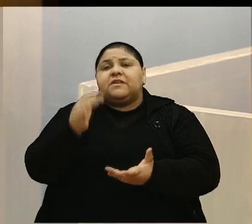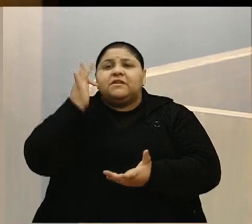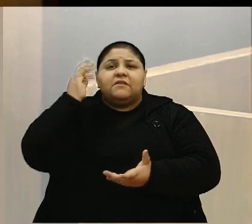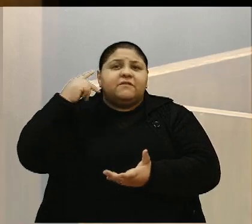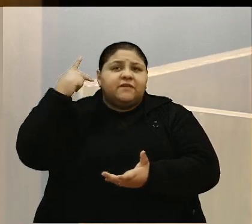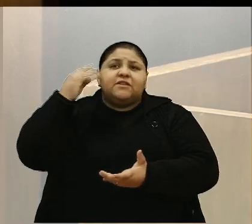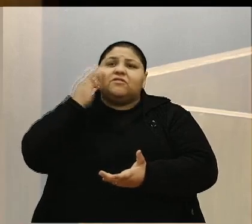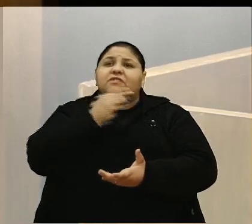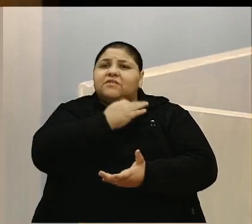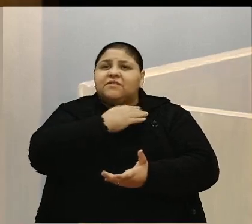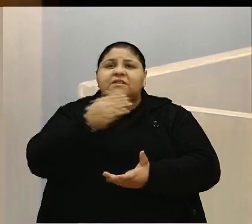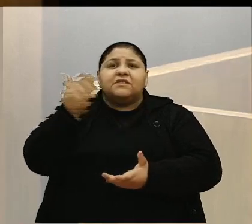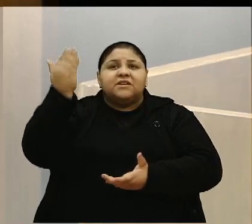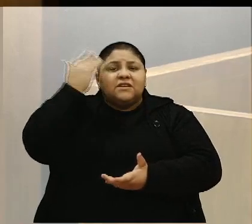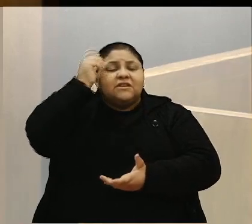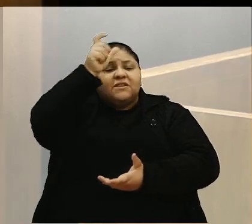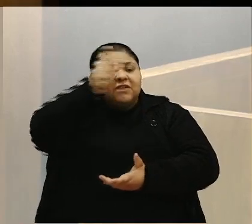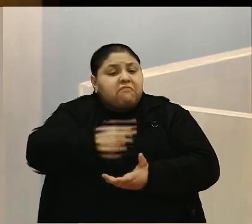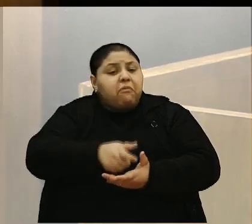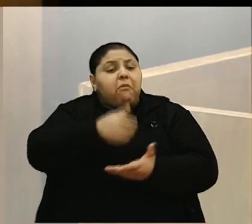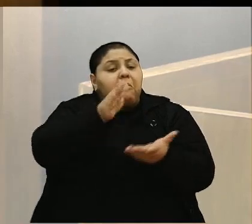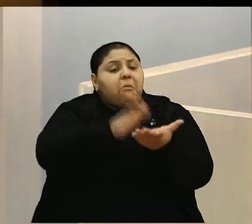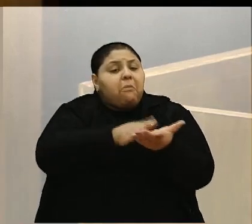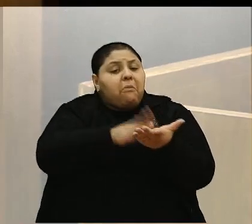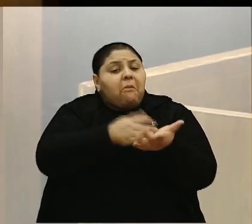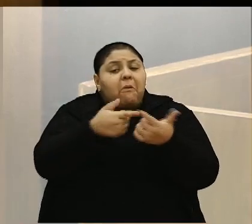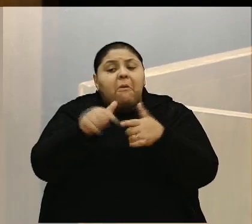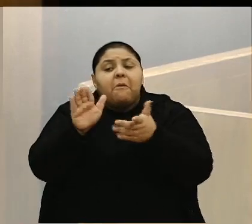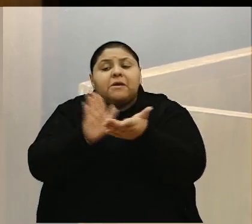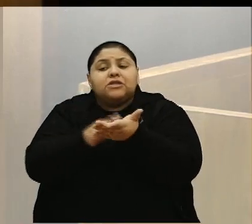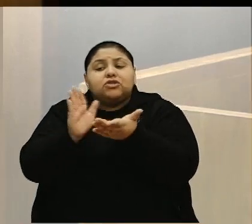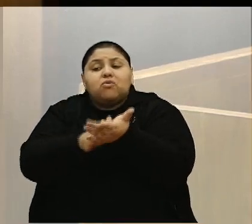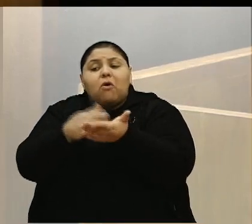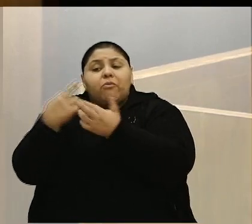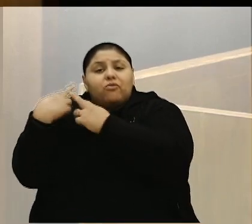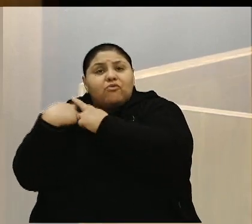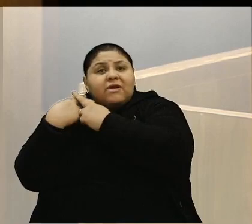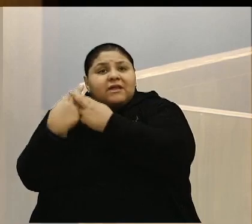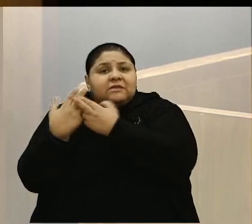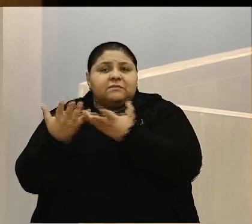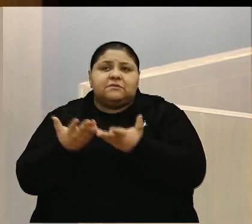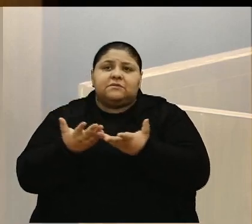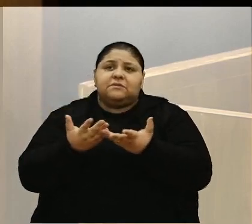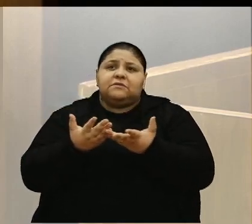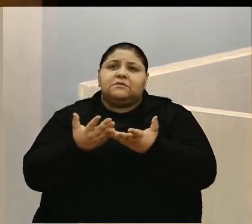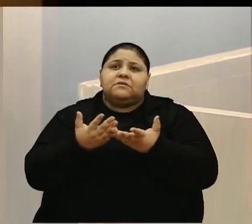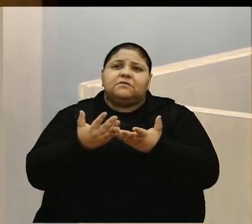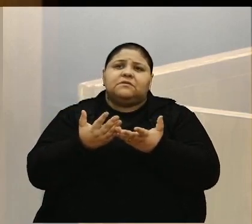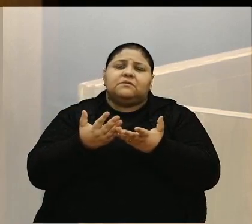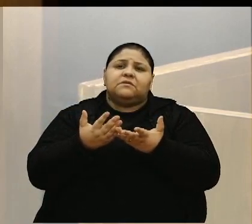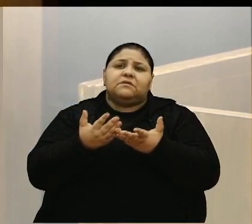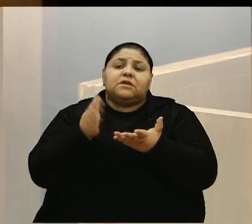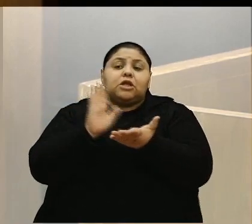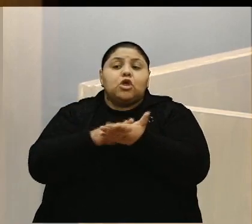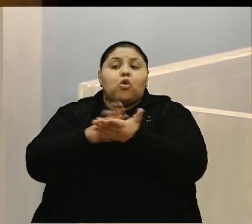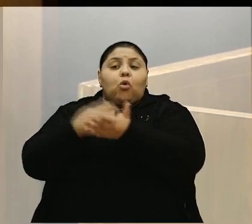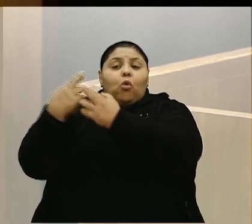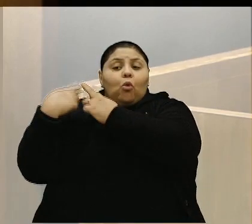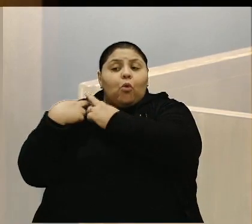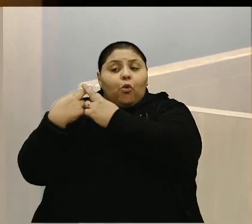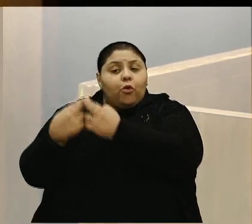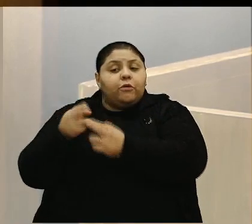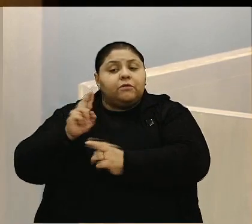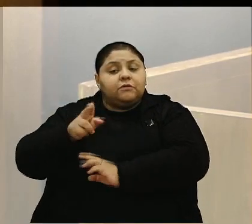senhora sabe que eu sou uma pessoa que cobro, mas cobro com responsabilidade. Exato, mas eu cobro com responsabilidade, eu sempre